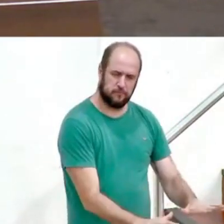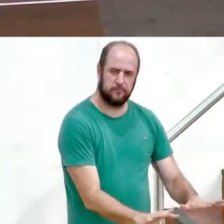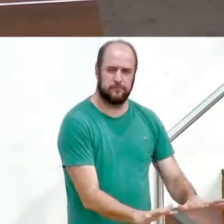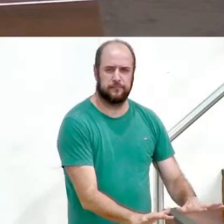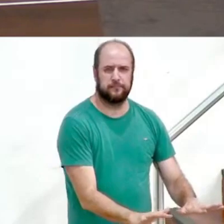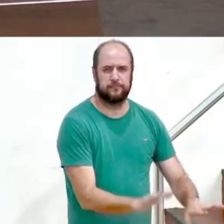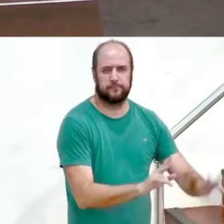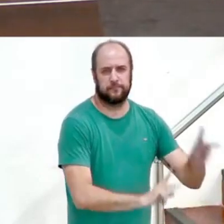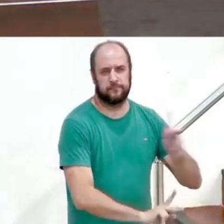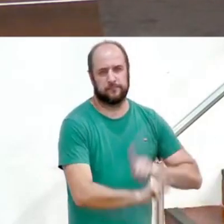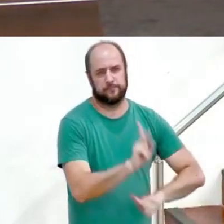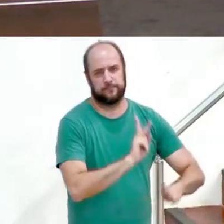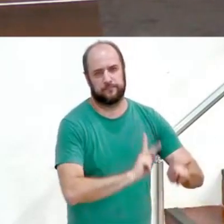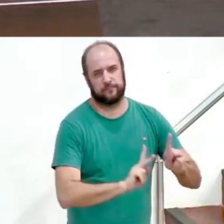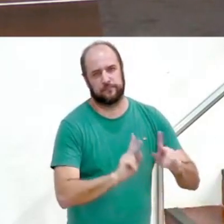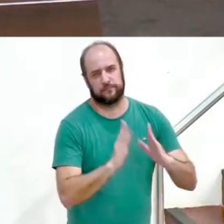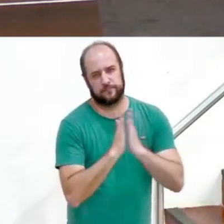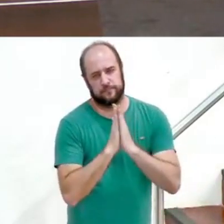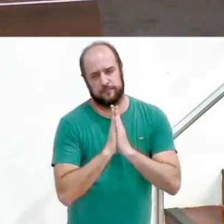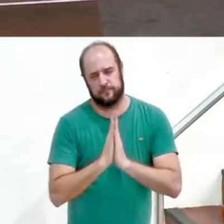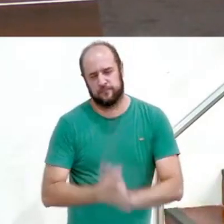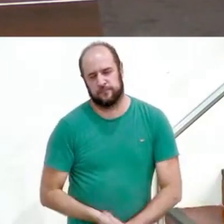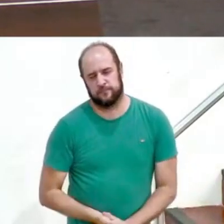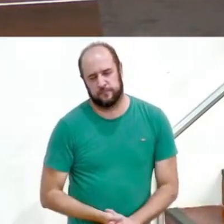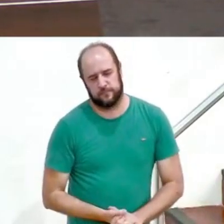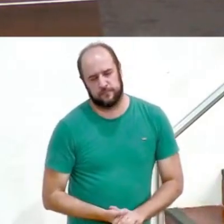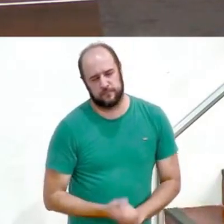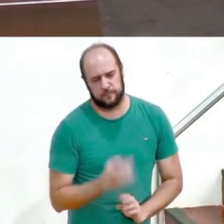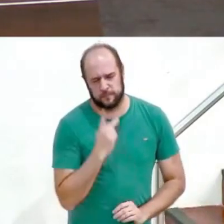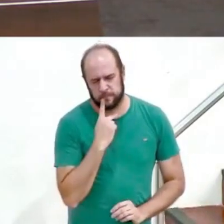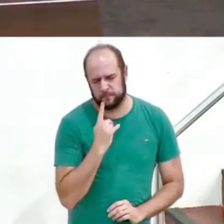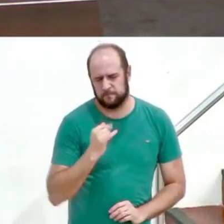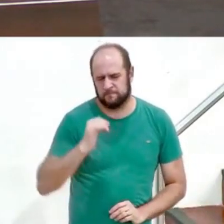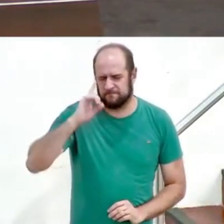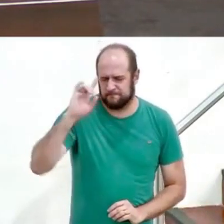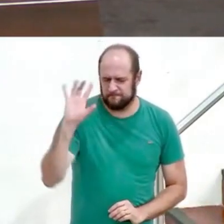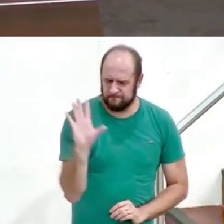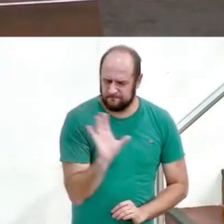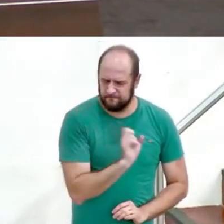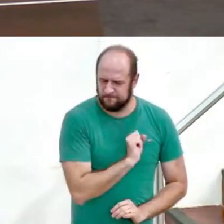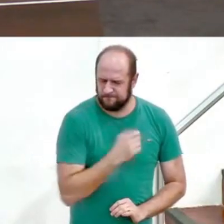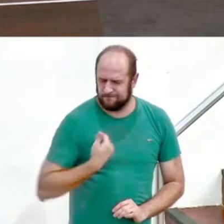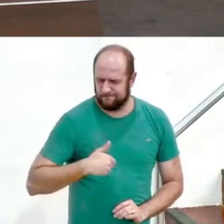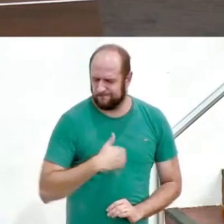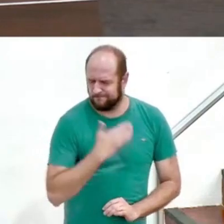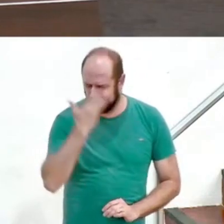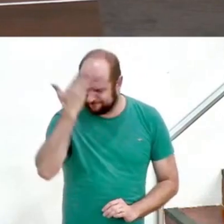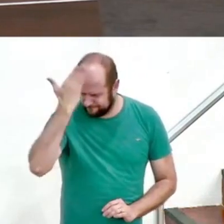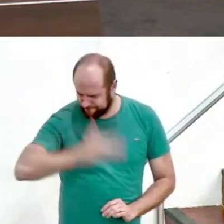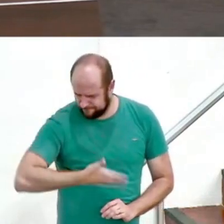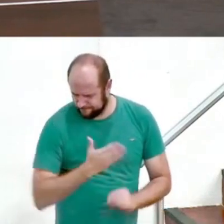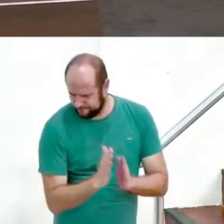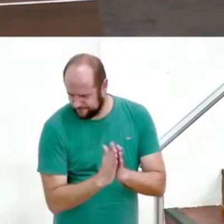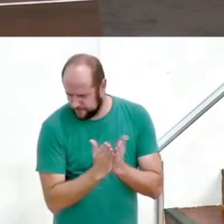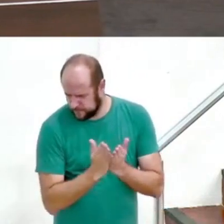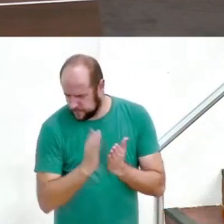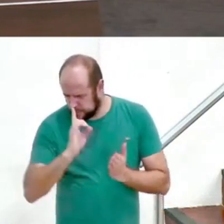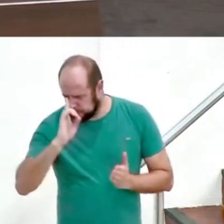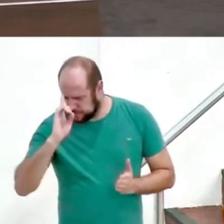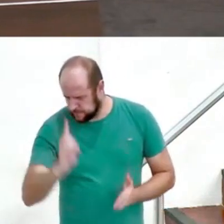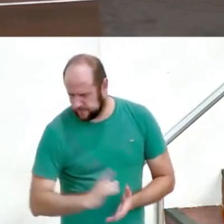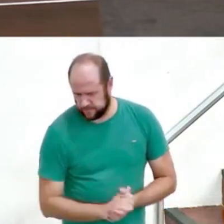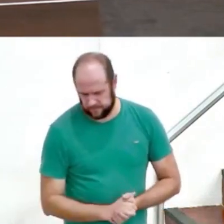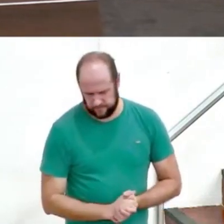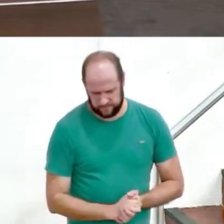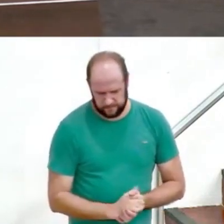vocês. Oremos. Pai amado, nós estamos diante da Tua palavra, Senhor.